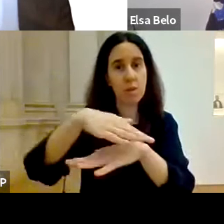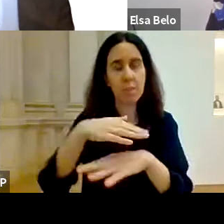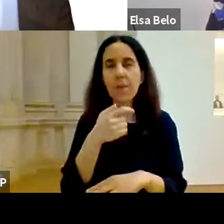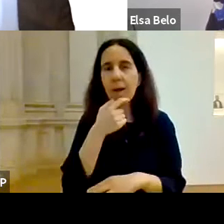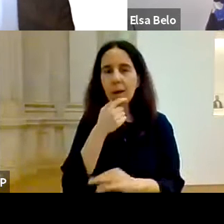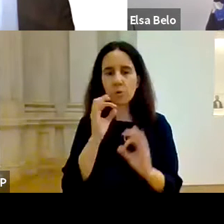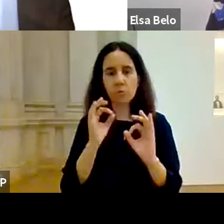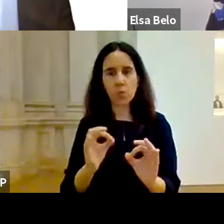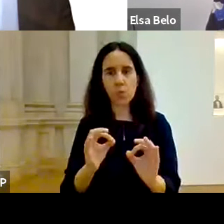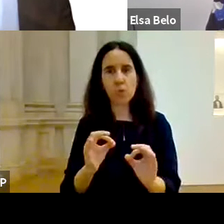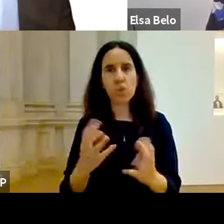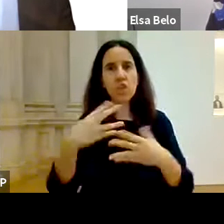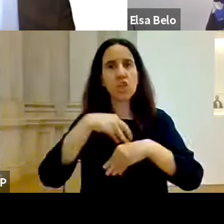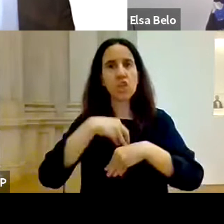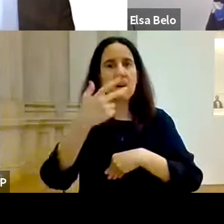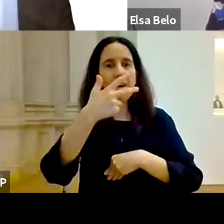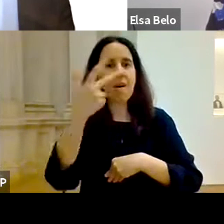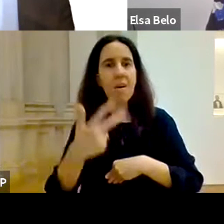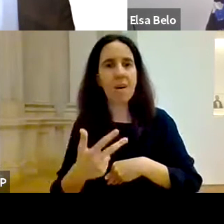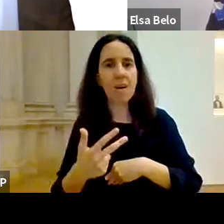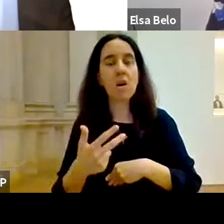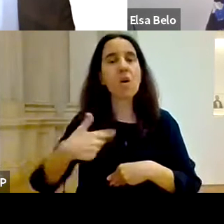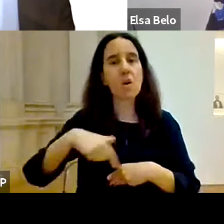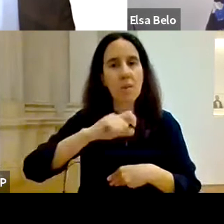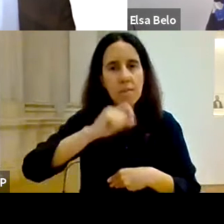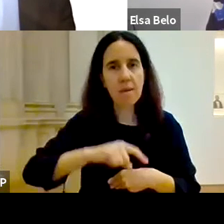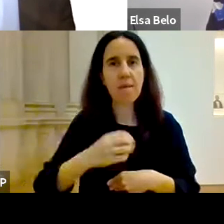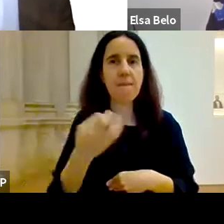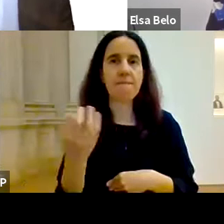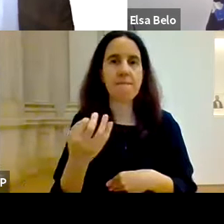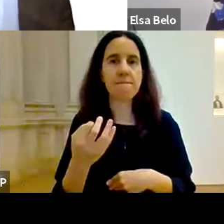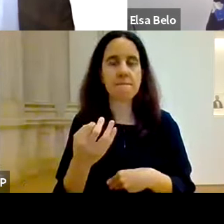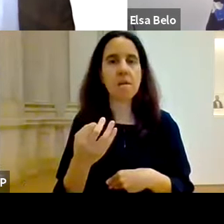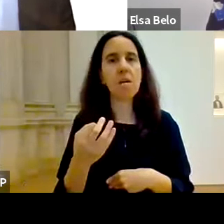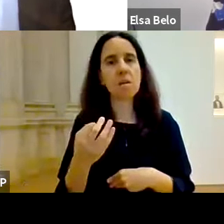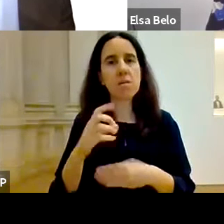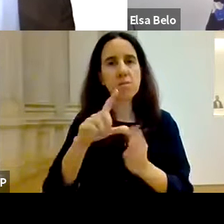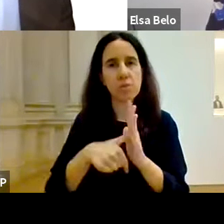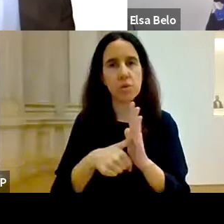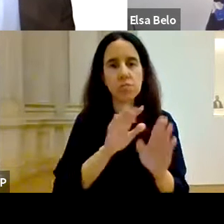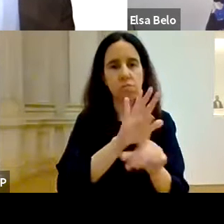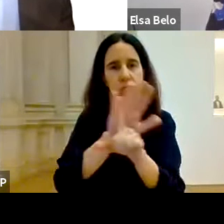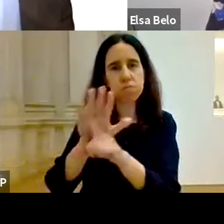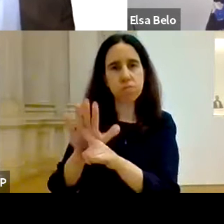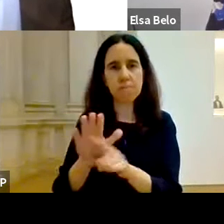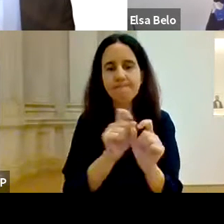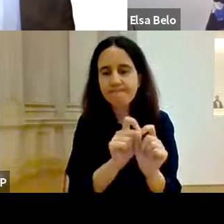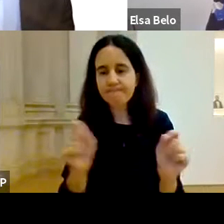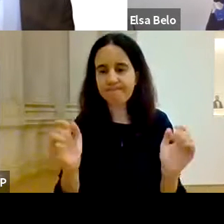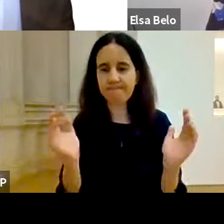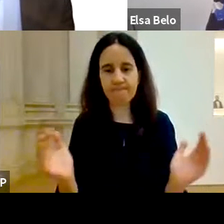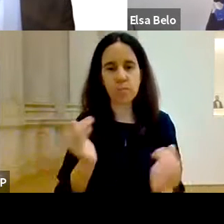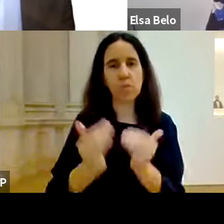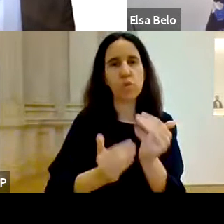estão verdadeiramente enraizadas é que nós conseguimos efetivar a cultura de gestão de projetos de uma ponta à outra do processo de